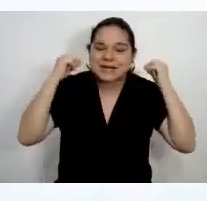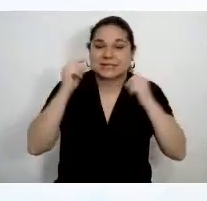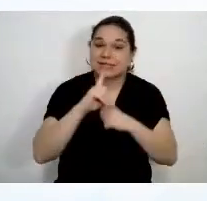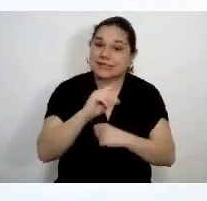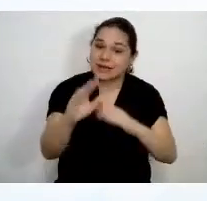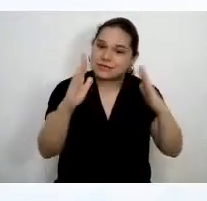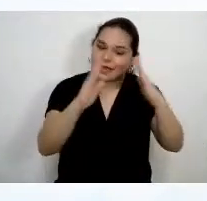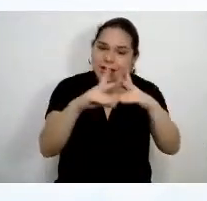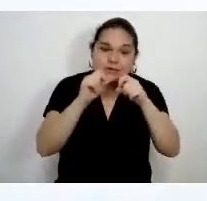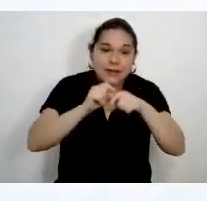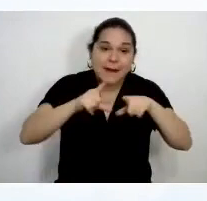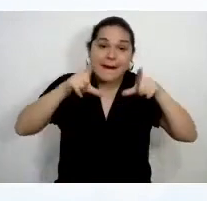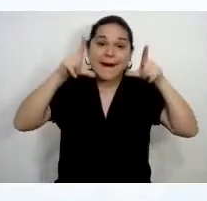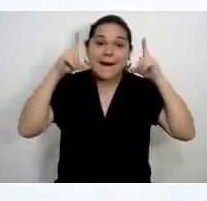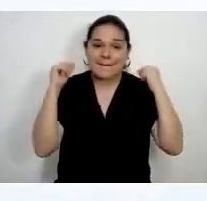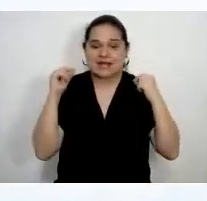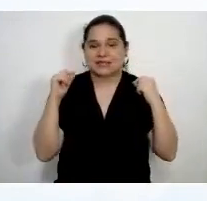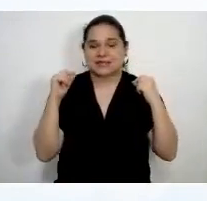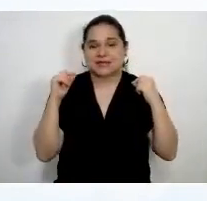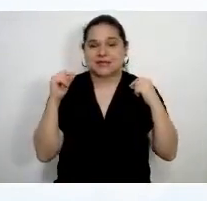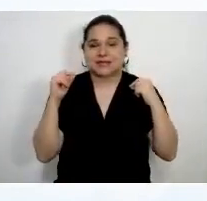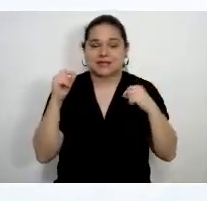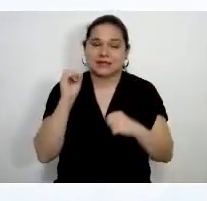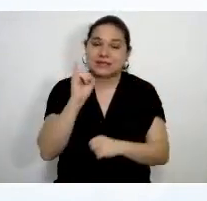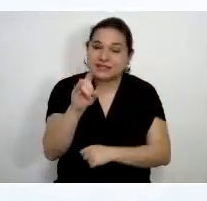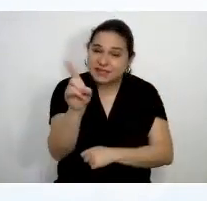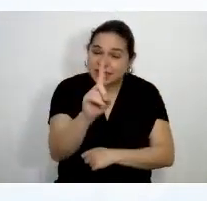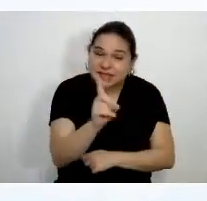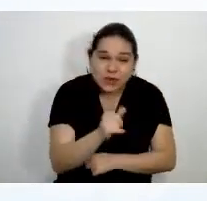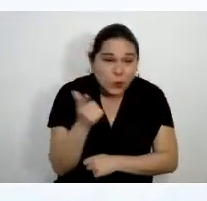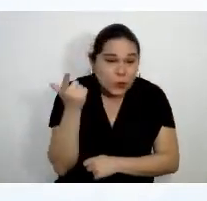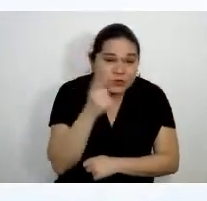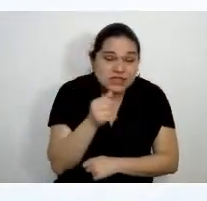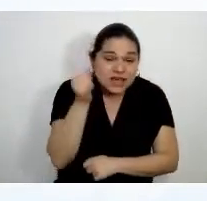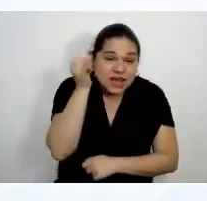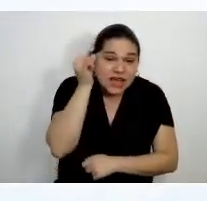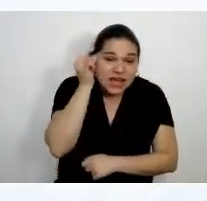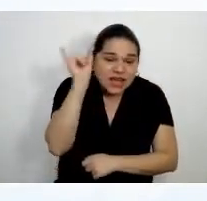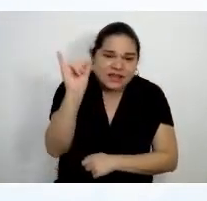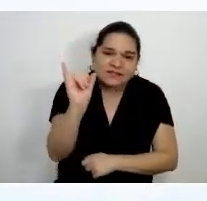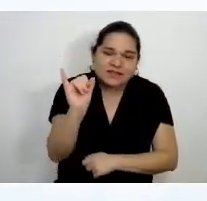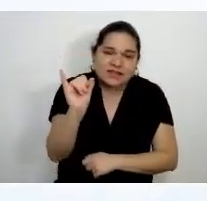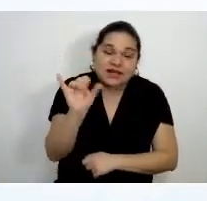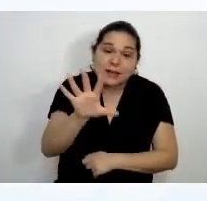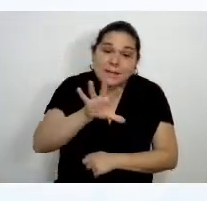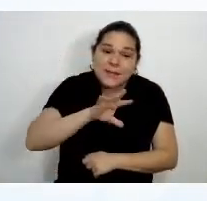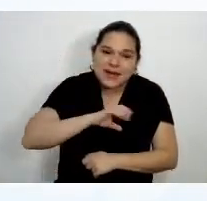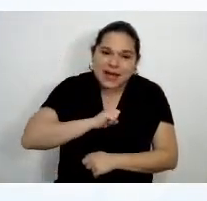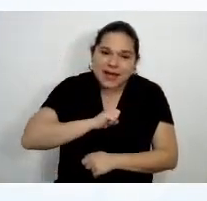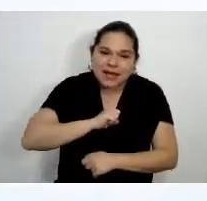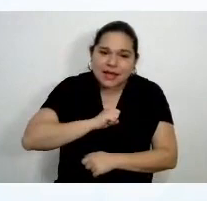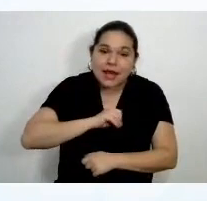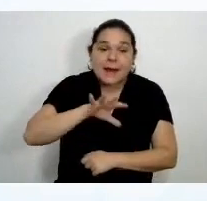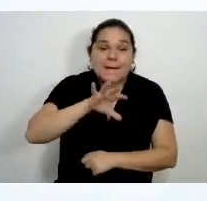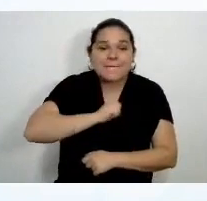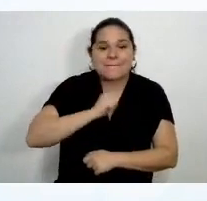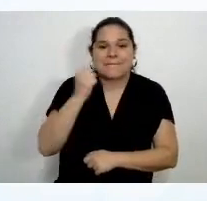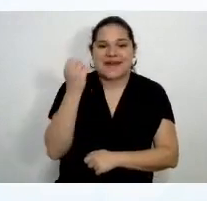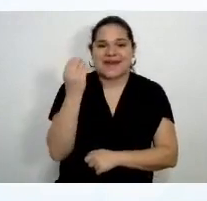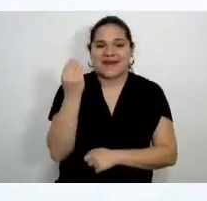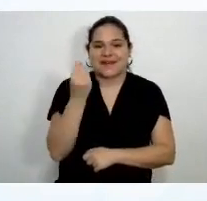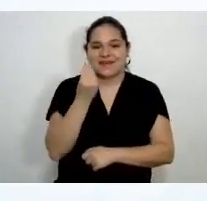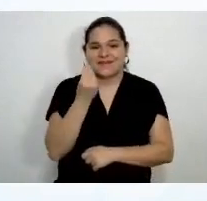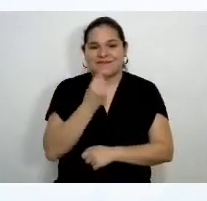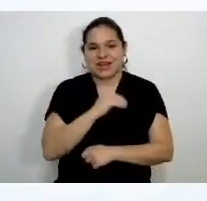você não conseguir evitar a contaminação, você vai evitar que a contaminação seja por